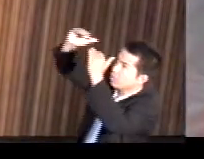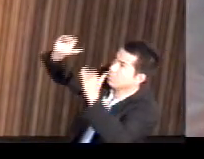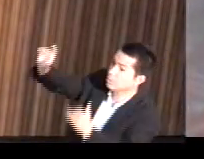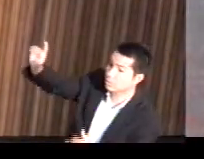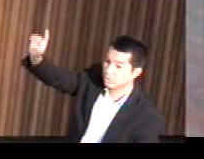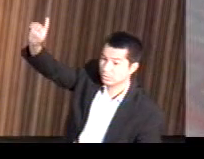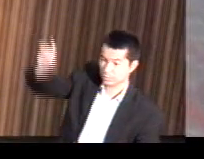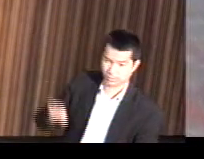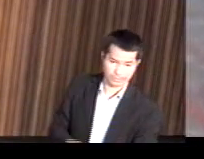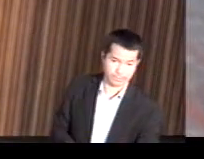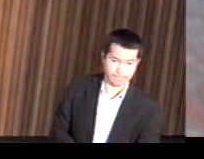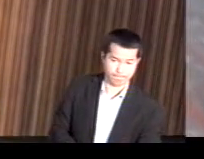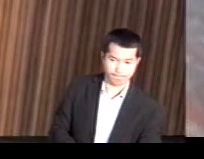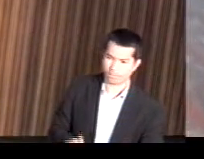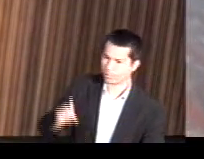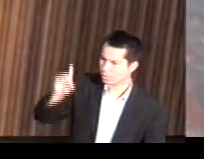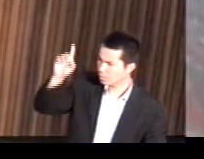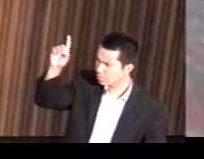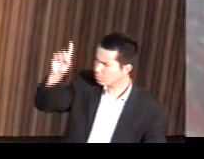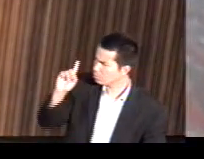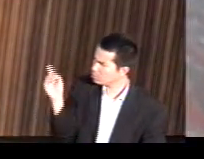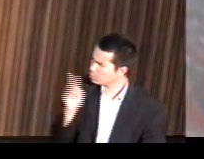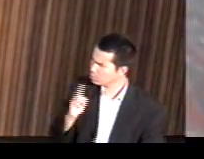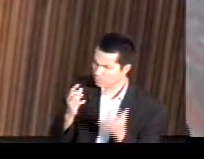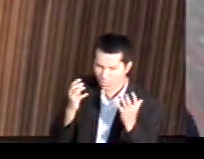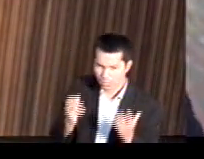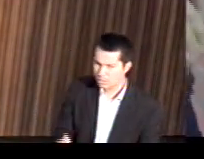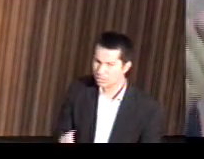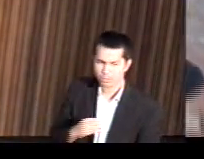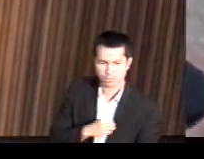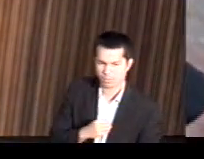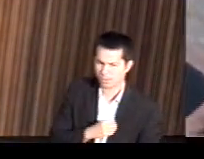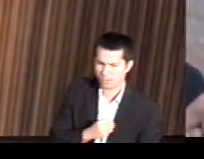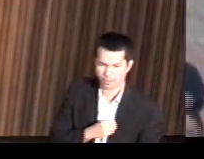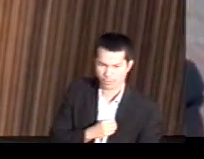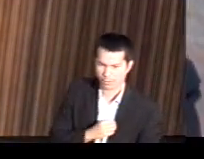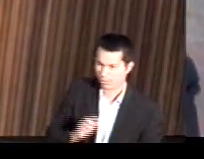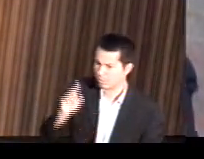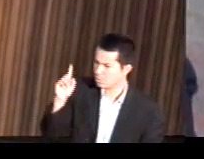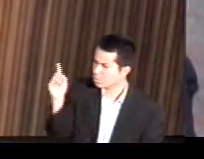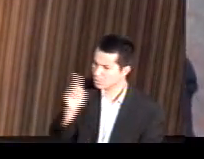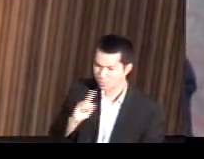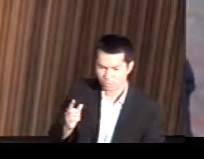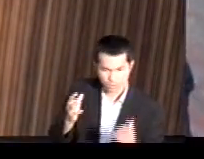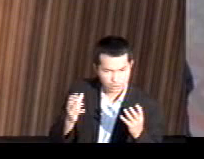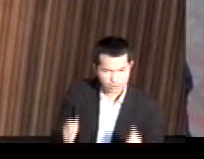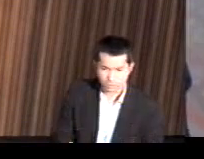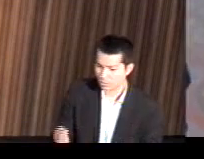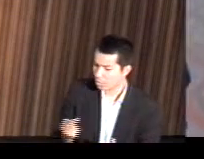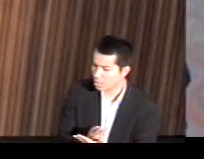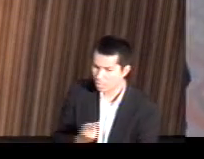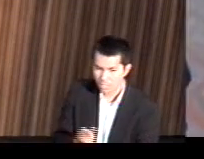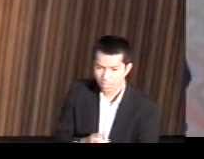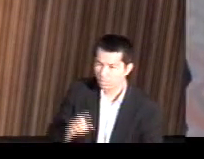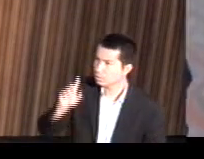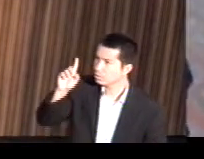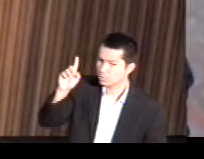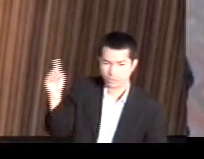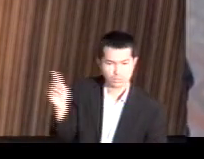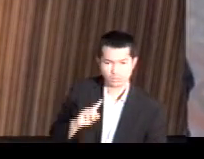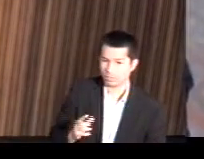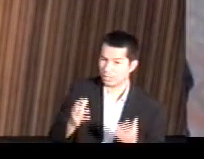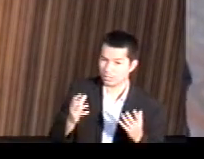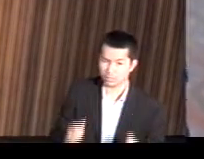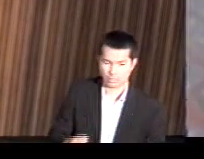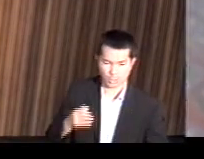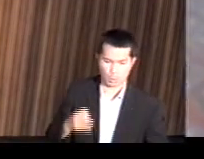na nossa vida. E que Ele não pode compactuar com o erro. Que Ele não pode compactuar com a